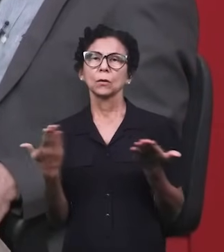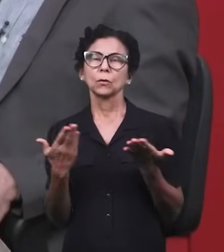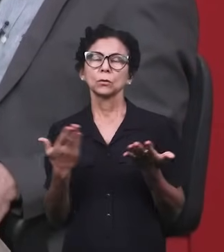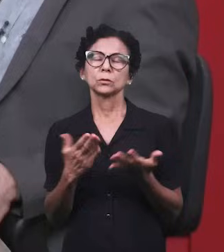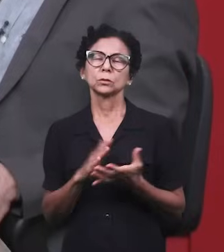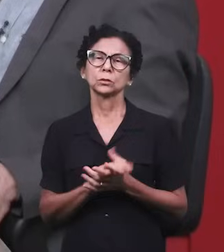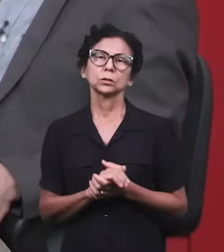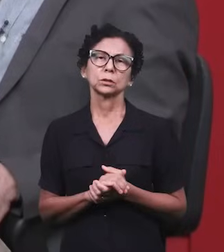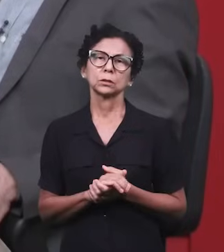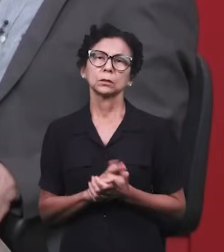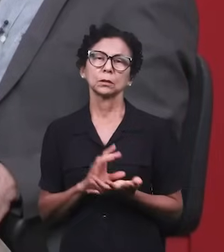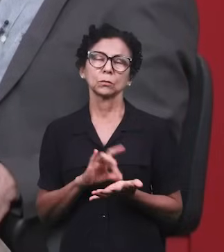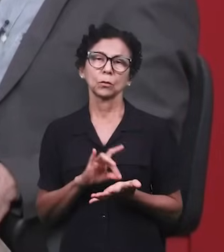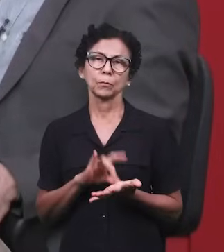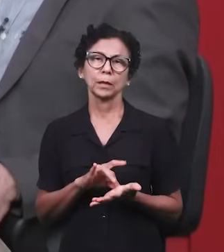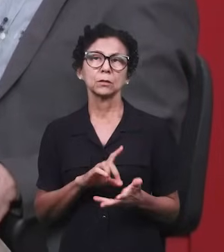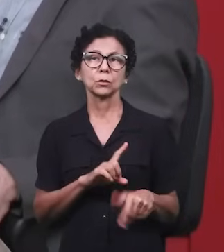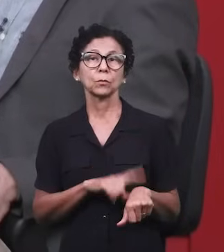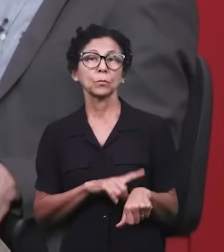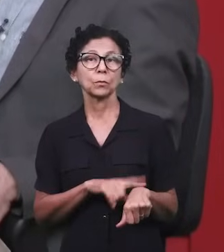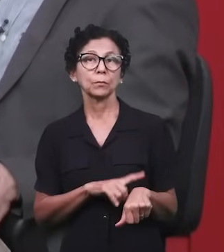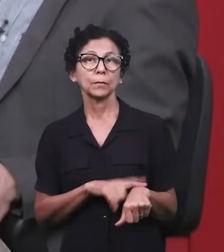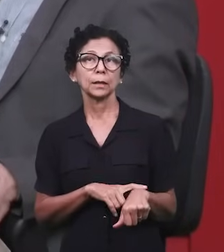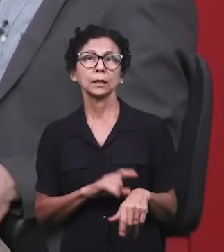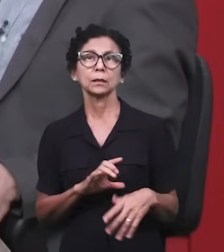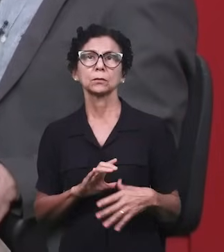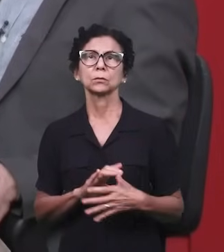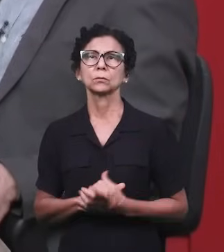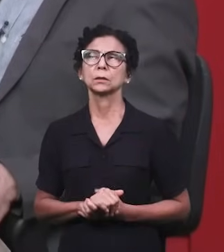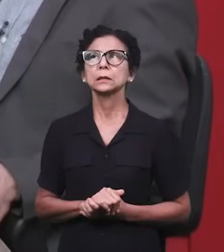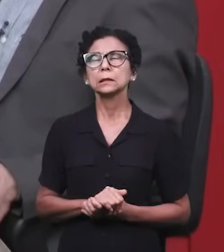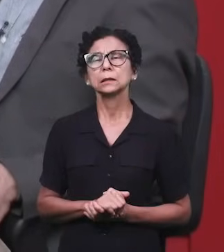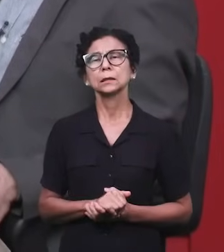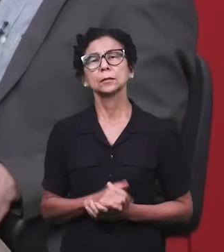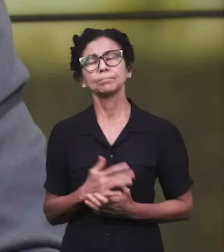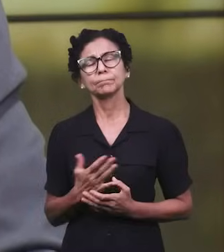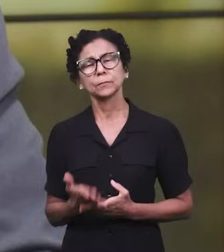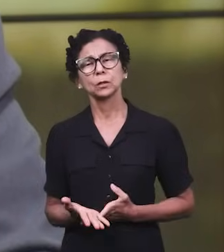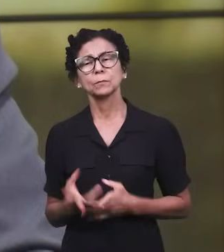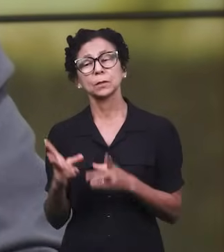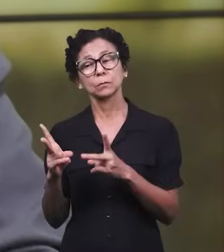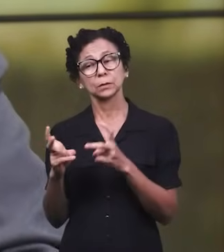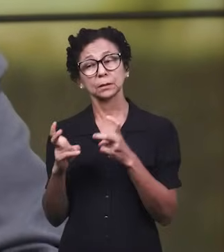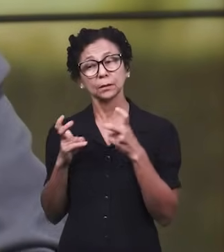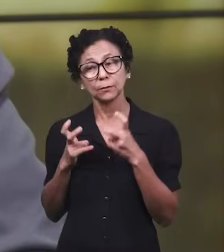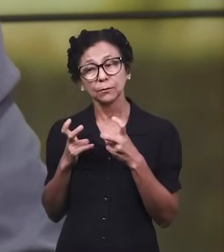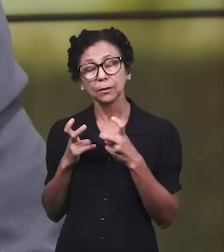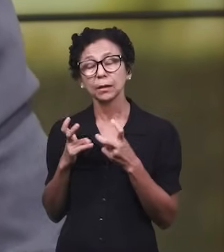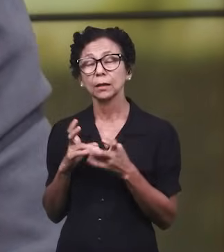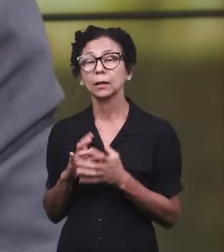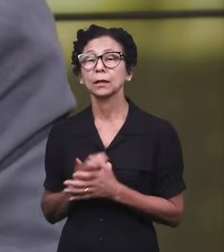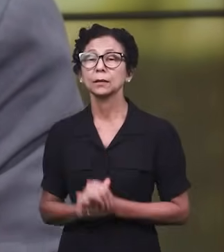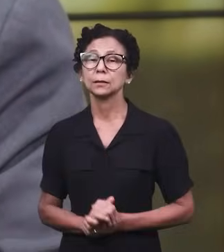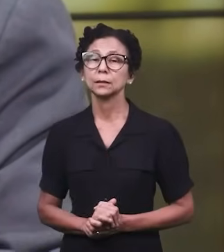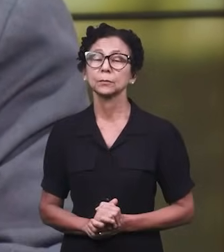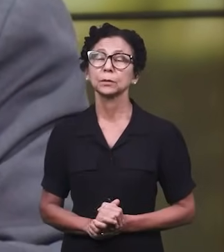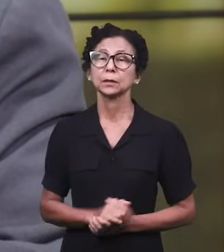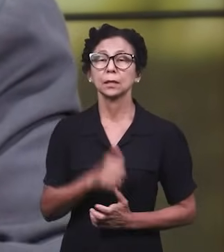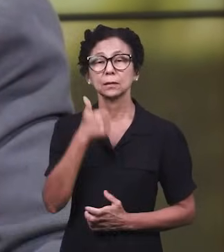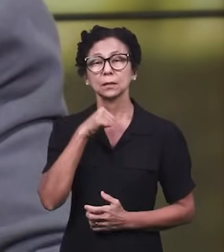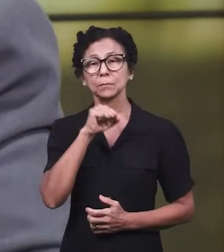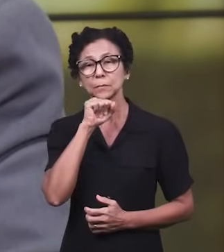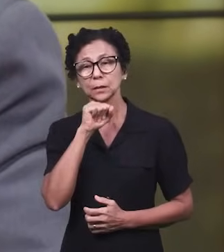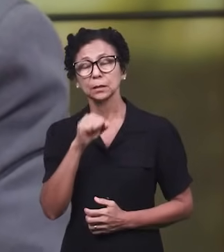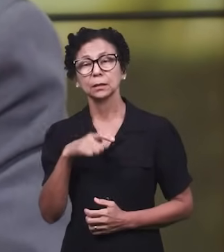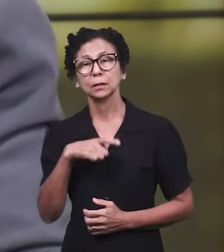sensíveis à dor das mães. Às vezes com um filho com alguma necessidade especial, às vezes está passando uma luta em casa, uma mãe que